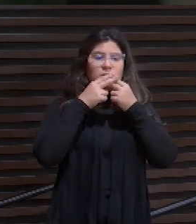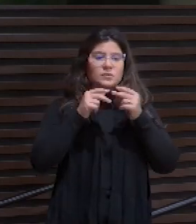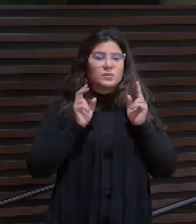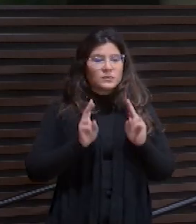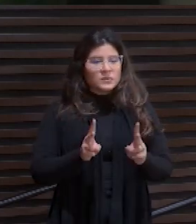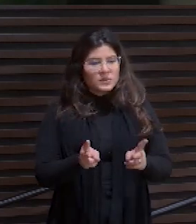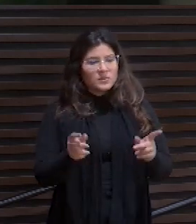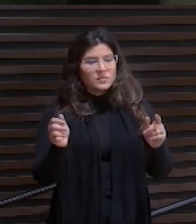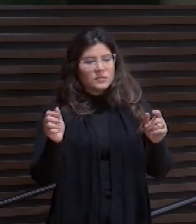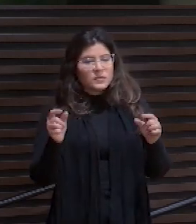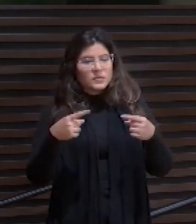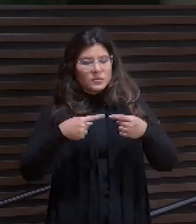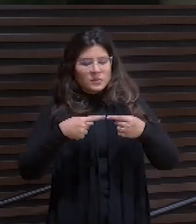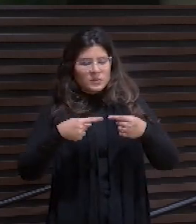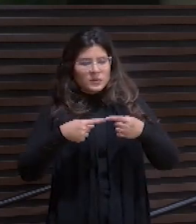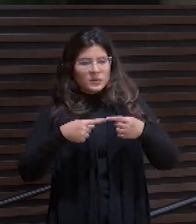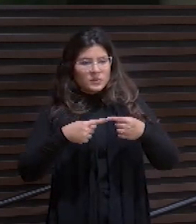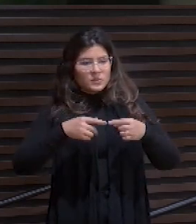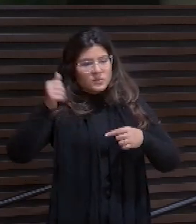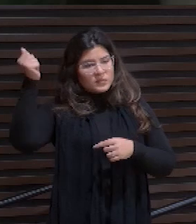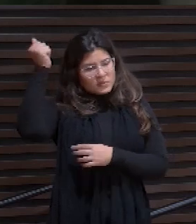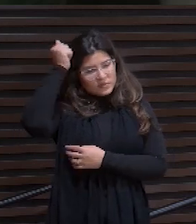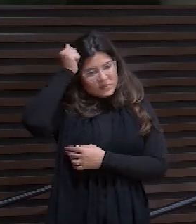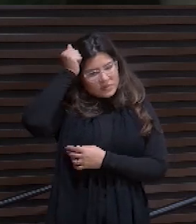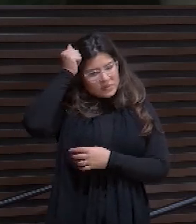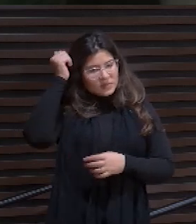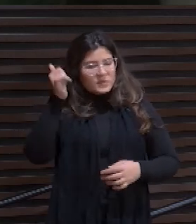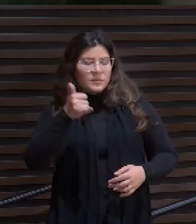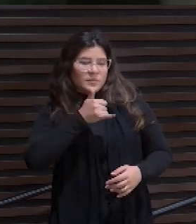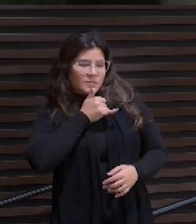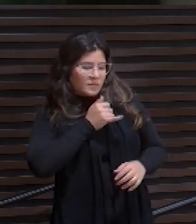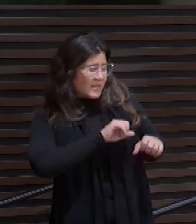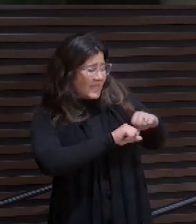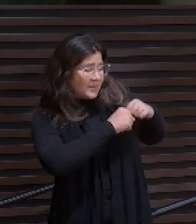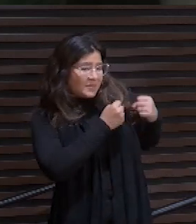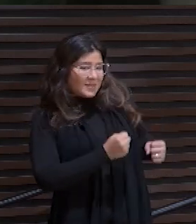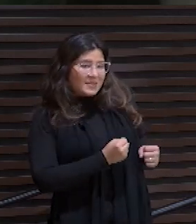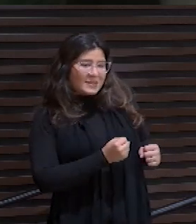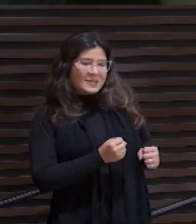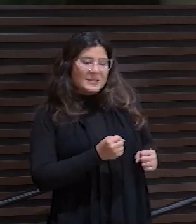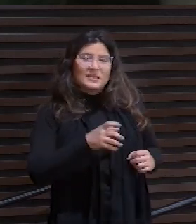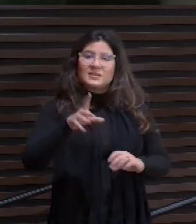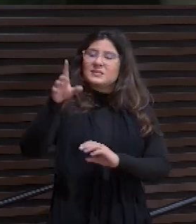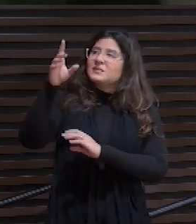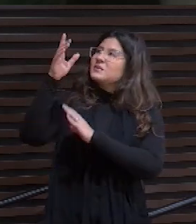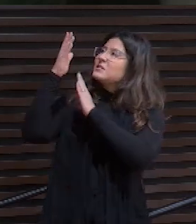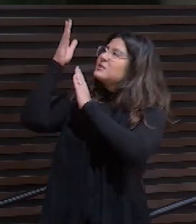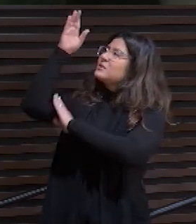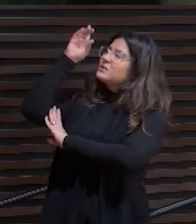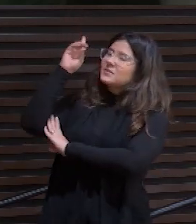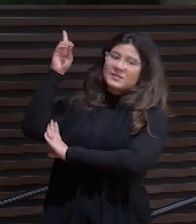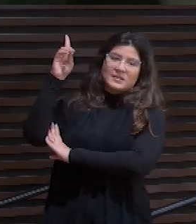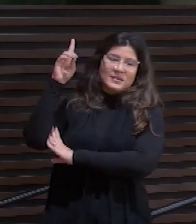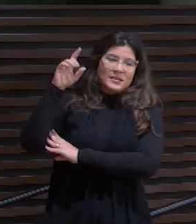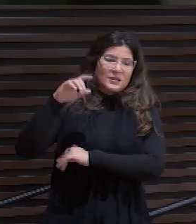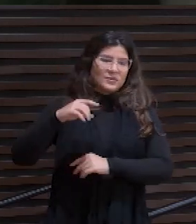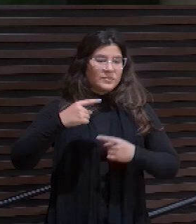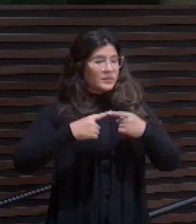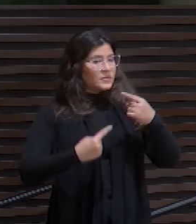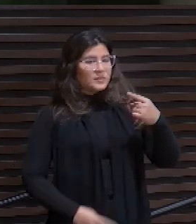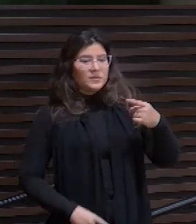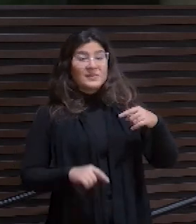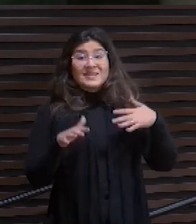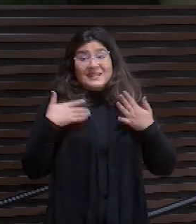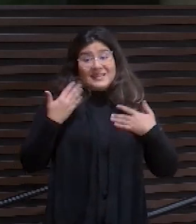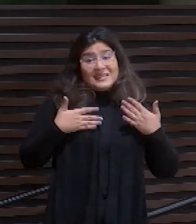com arrependimento, com contrição diante de Deus, e nada disso harmoniza com a alegria de uma festa de casamento.